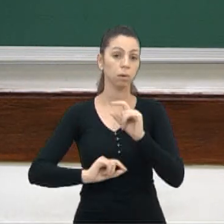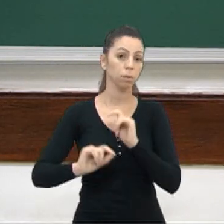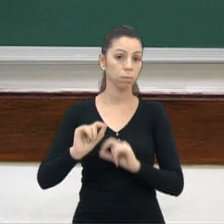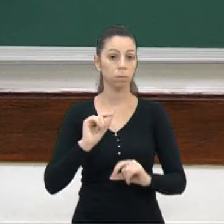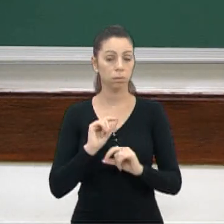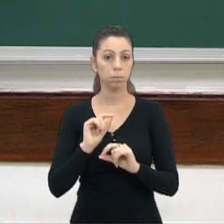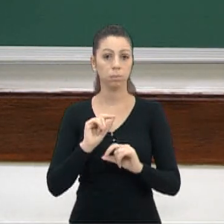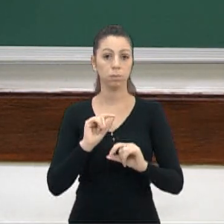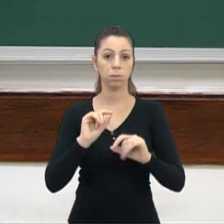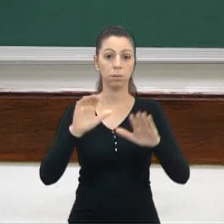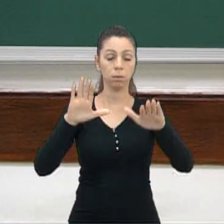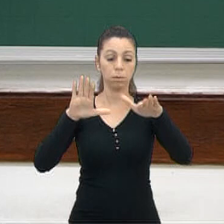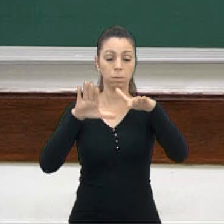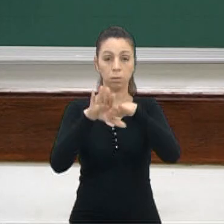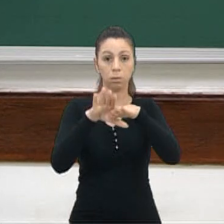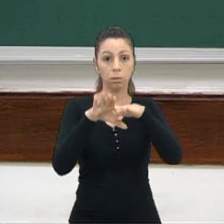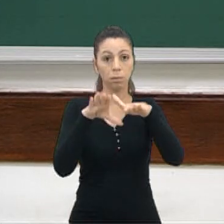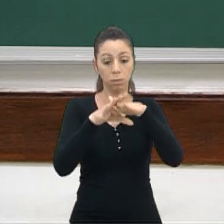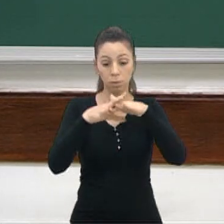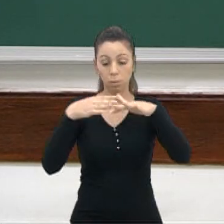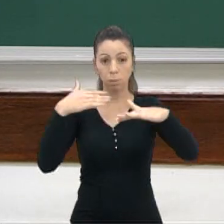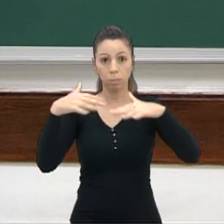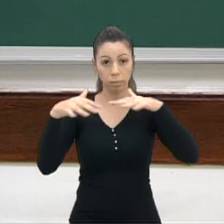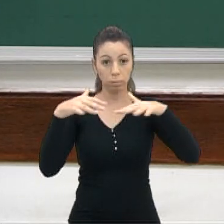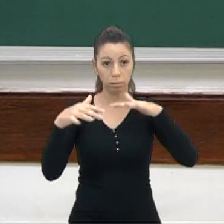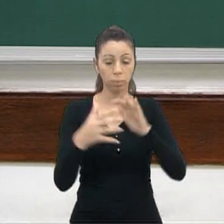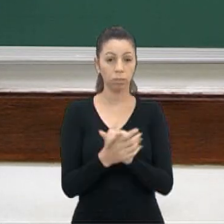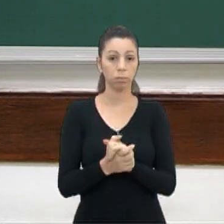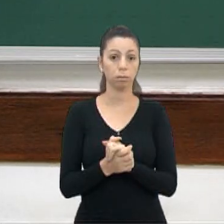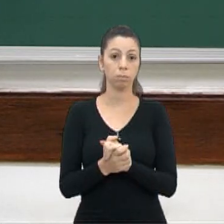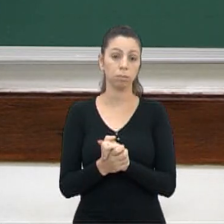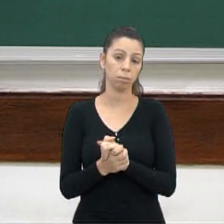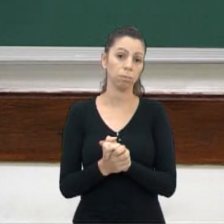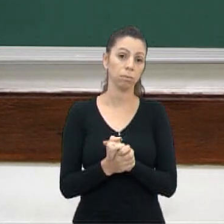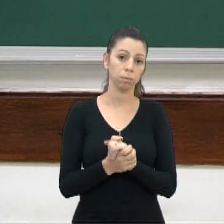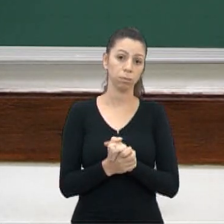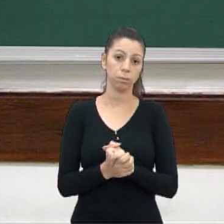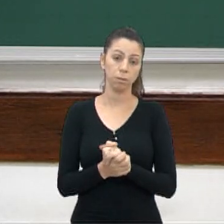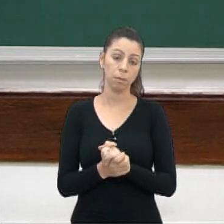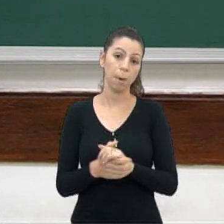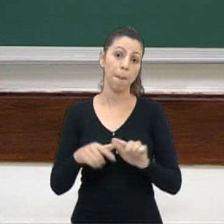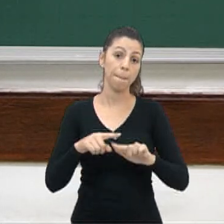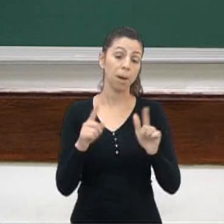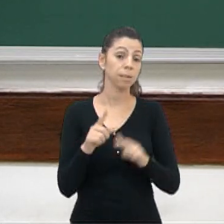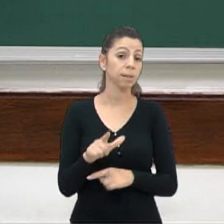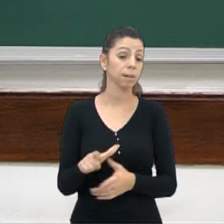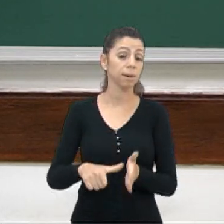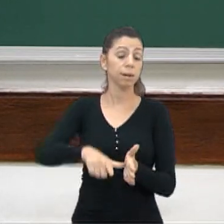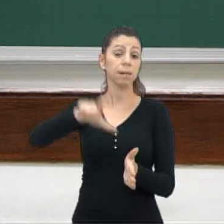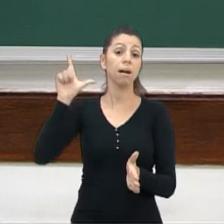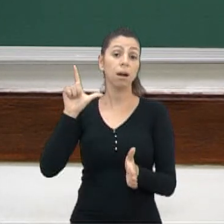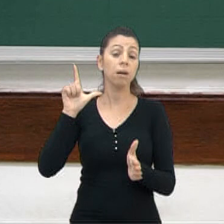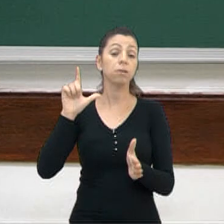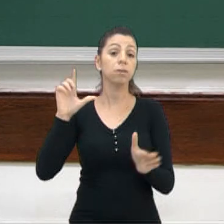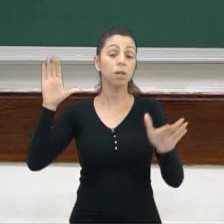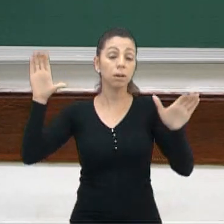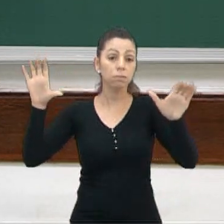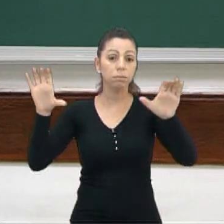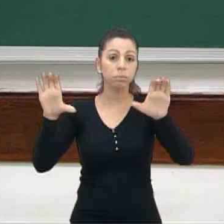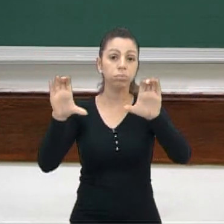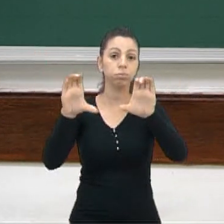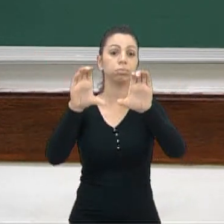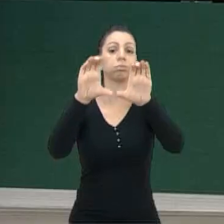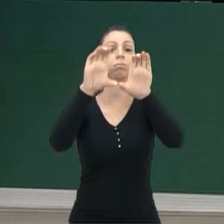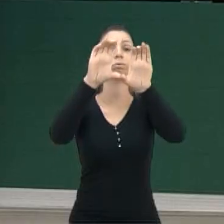placas tectônicas em movimento, mas que já foi todas juntas, unidas, há milhões de